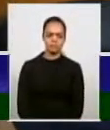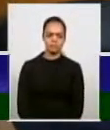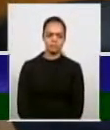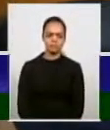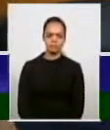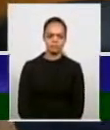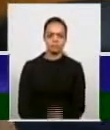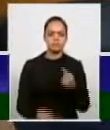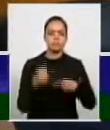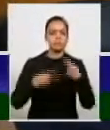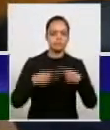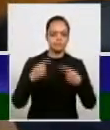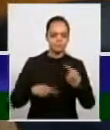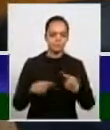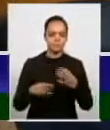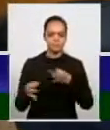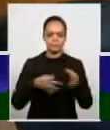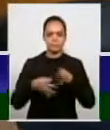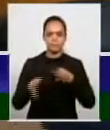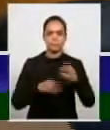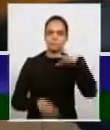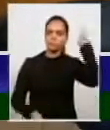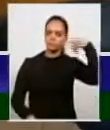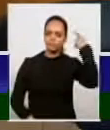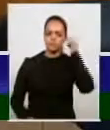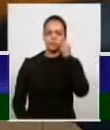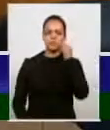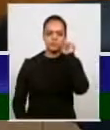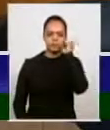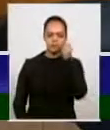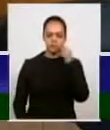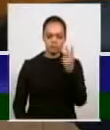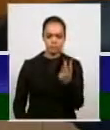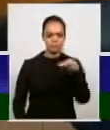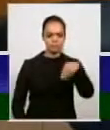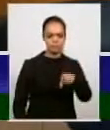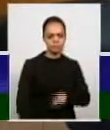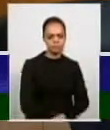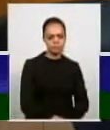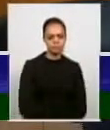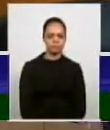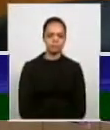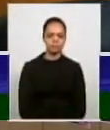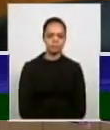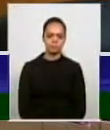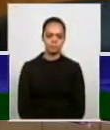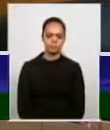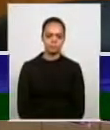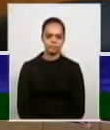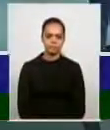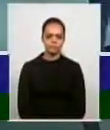Ainda em discussão ao projeto, vereador Adriano Zago, 2 minutos.